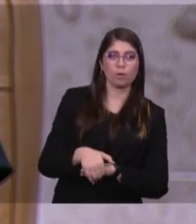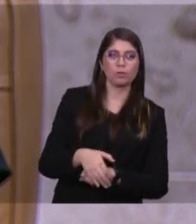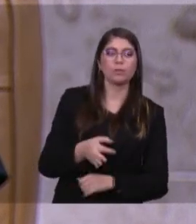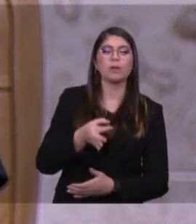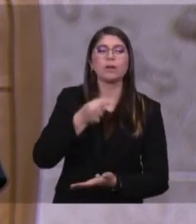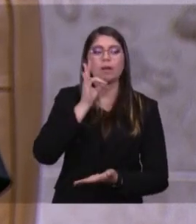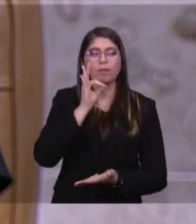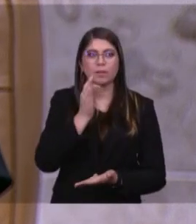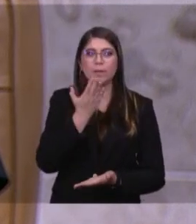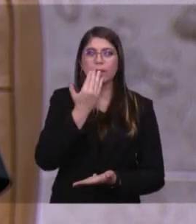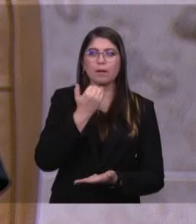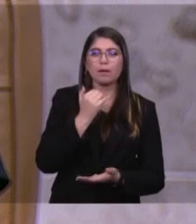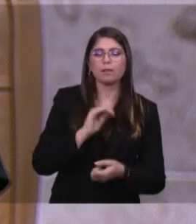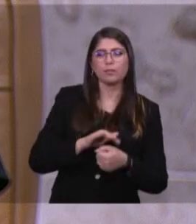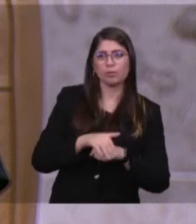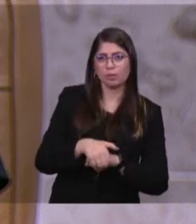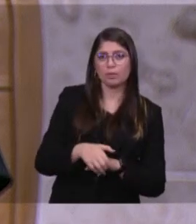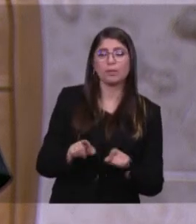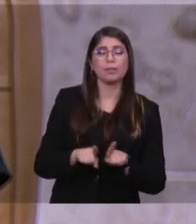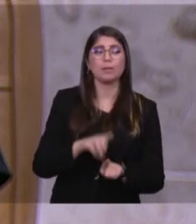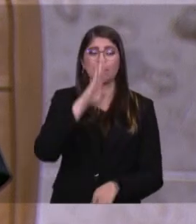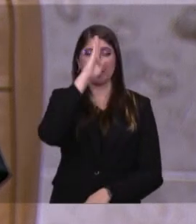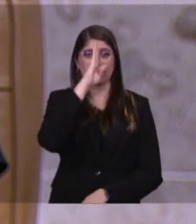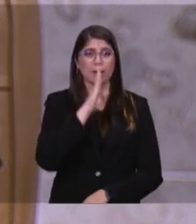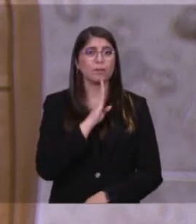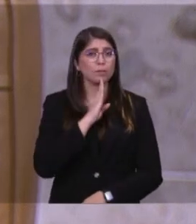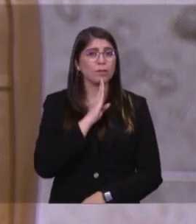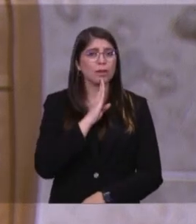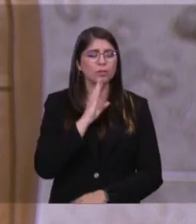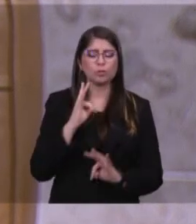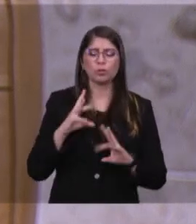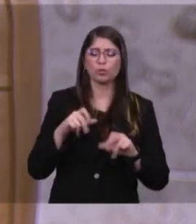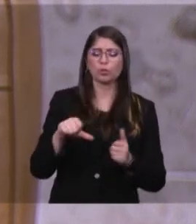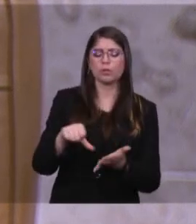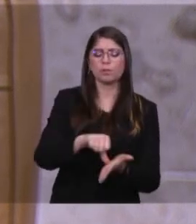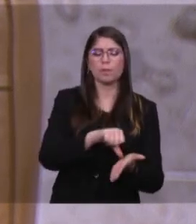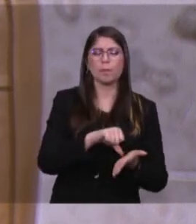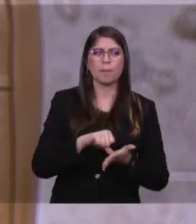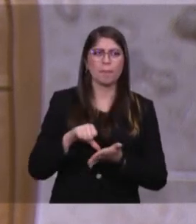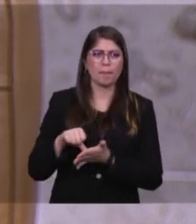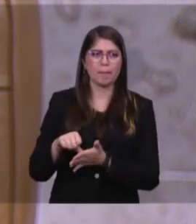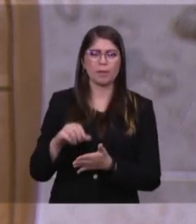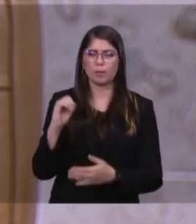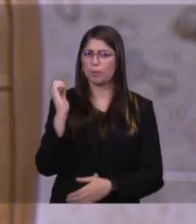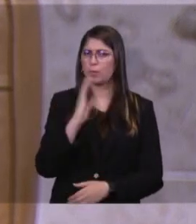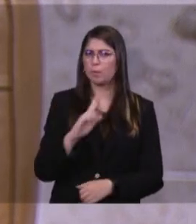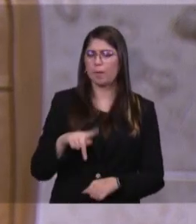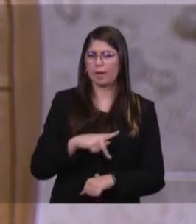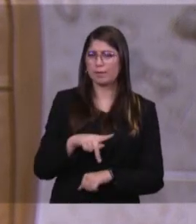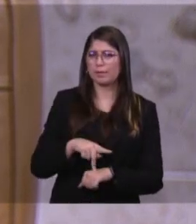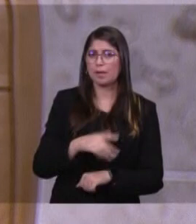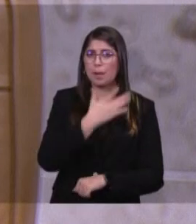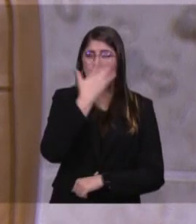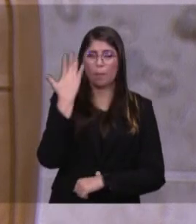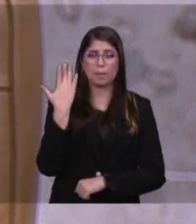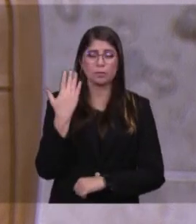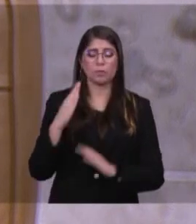manhã e jantar, e gratuidade estendida em todas as unidades do país para pessoas em situação de